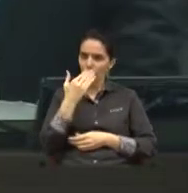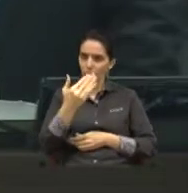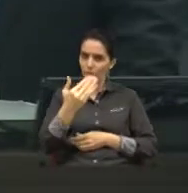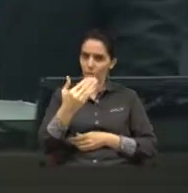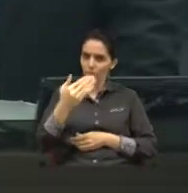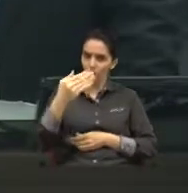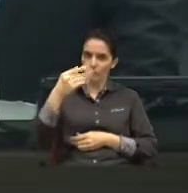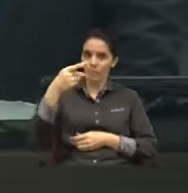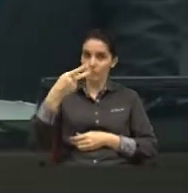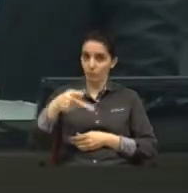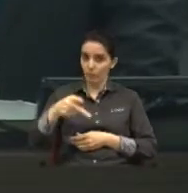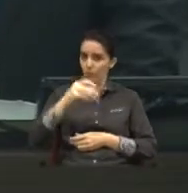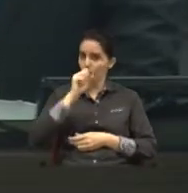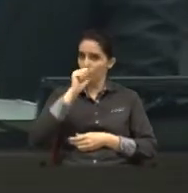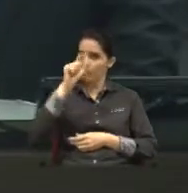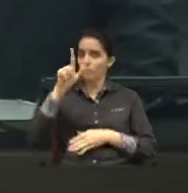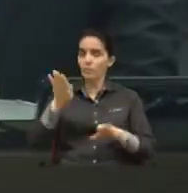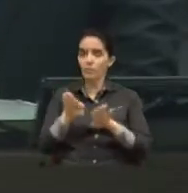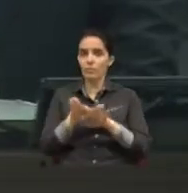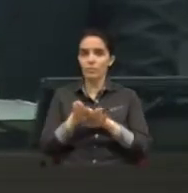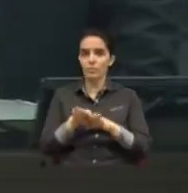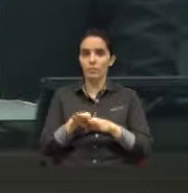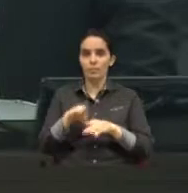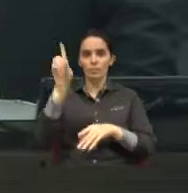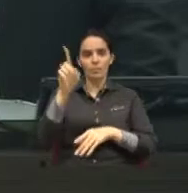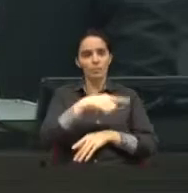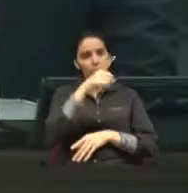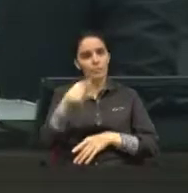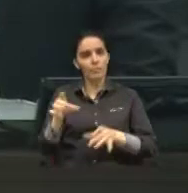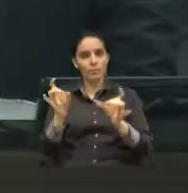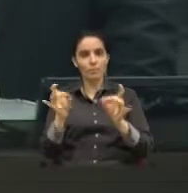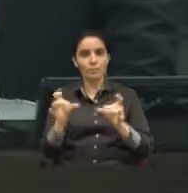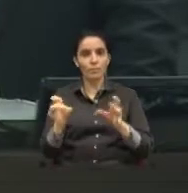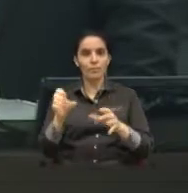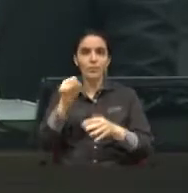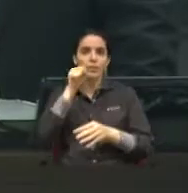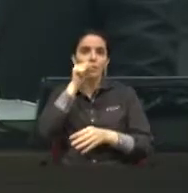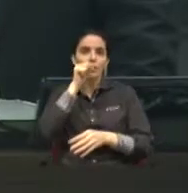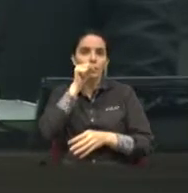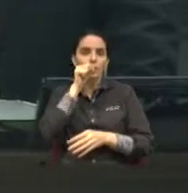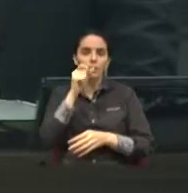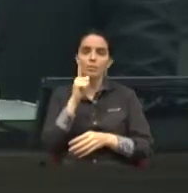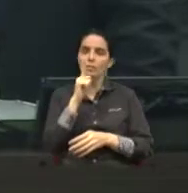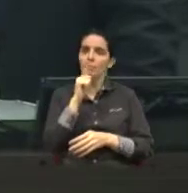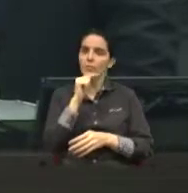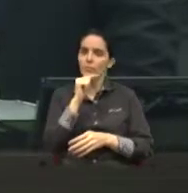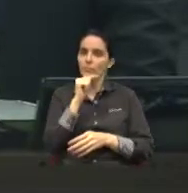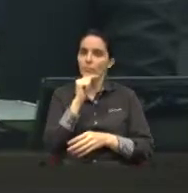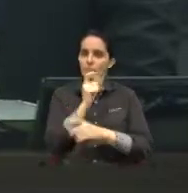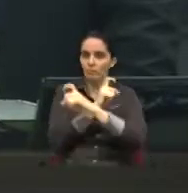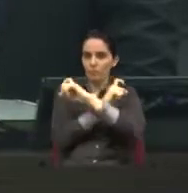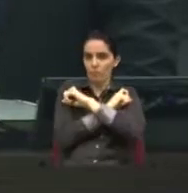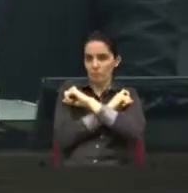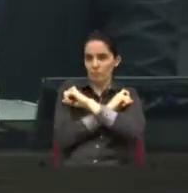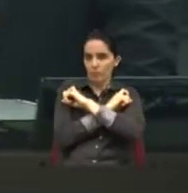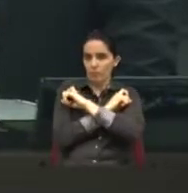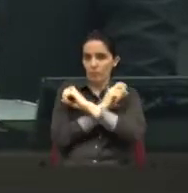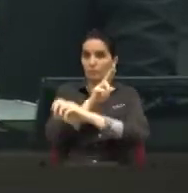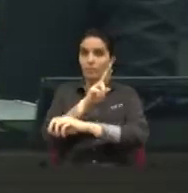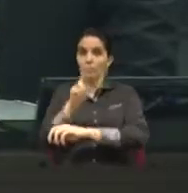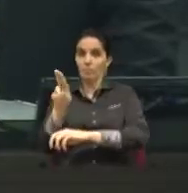de Limeira, proíbe a venda e a comercialização de cachimbo de água, conhecido como